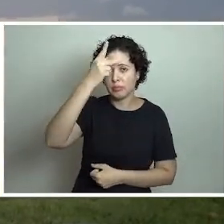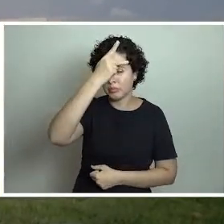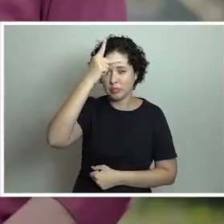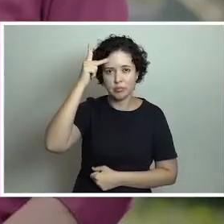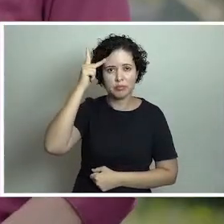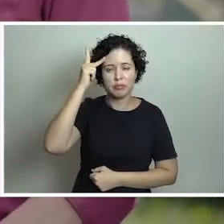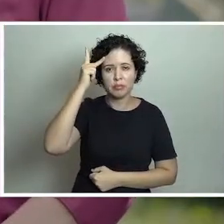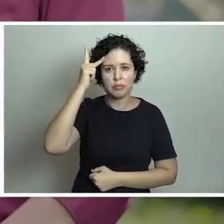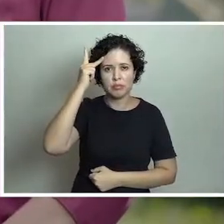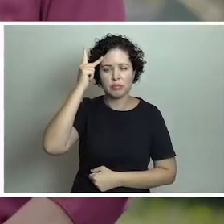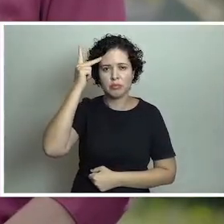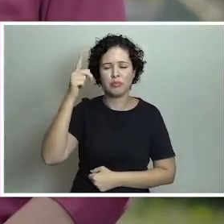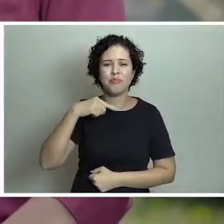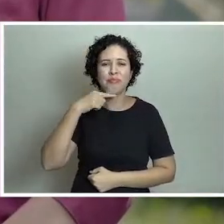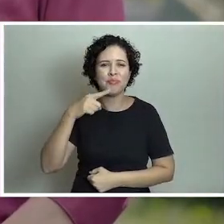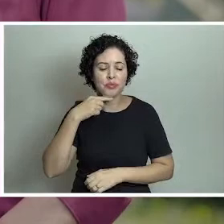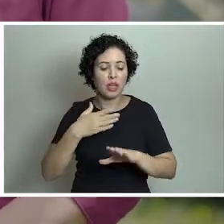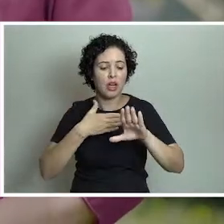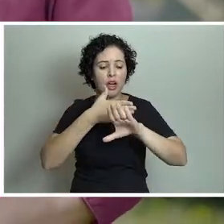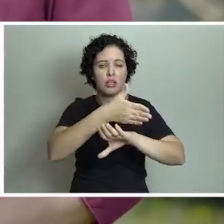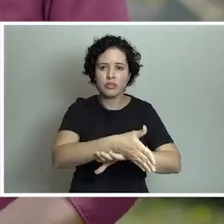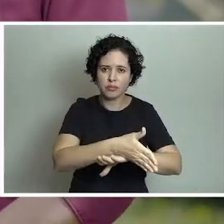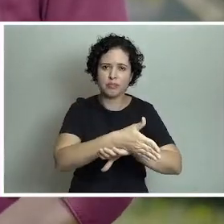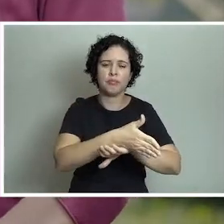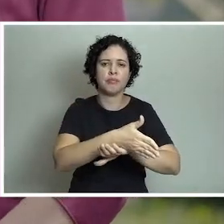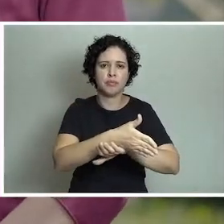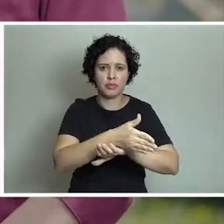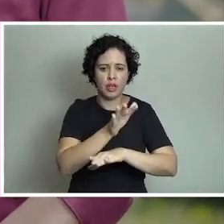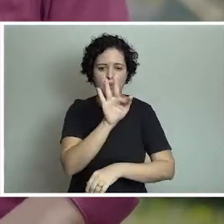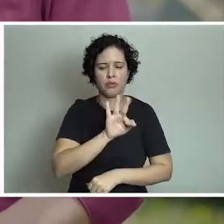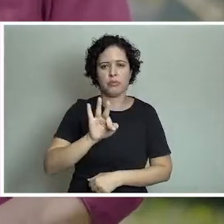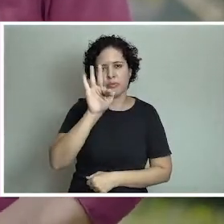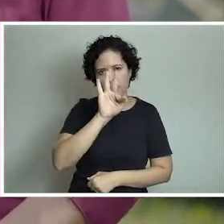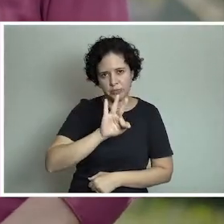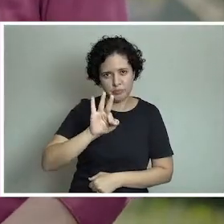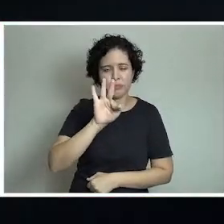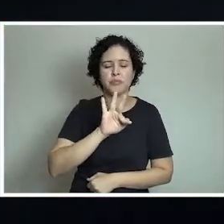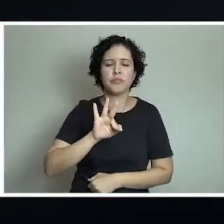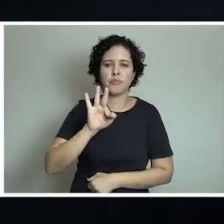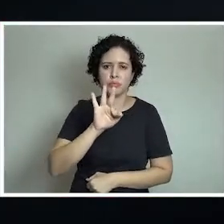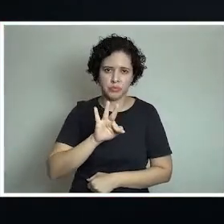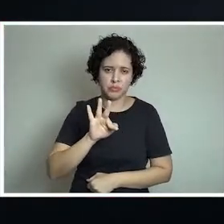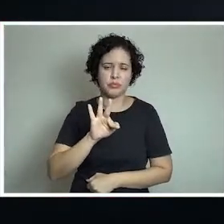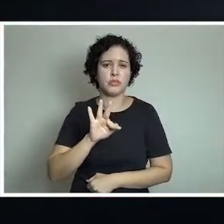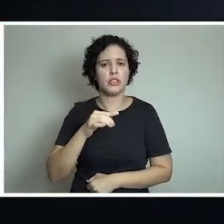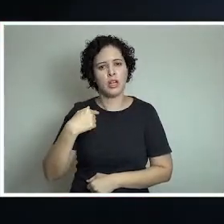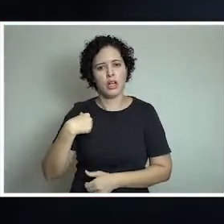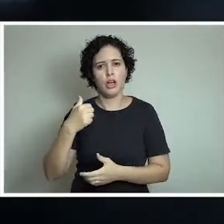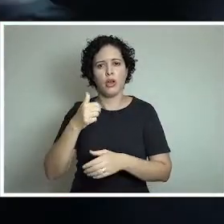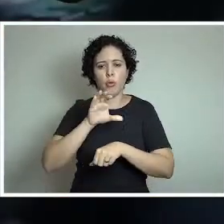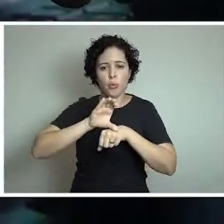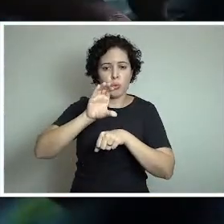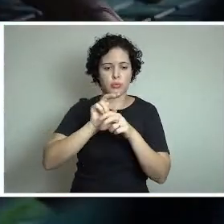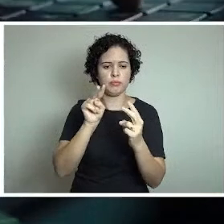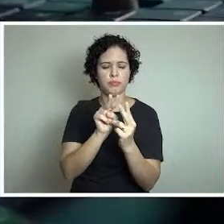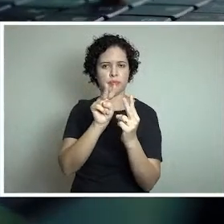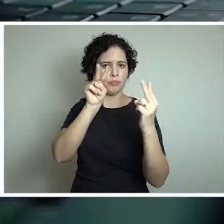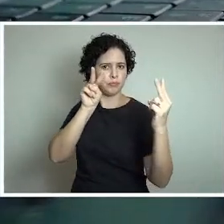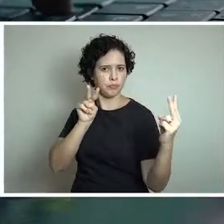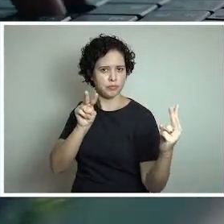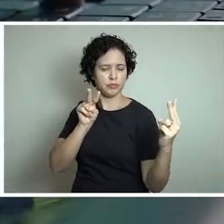que têm menos acesso à faculdade, e oferecendo esses cursos à